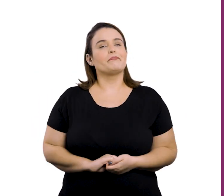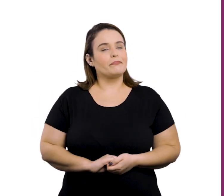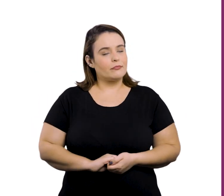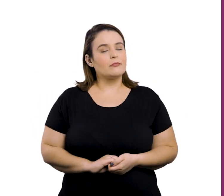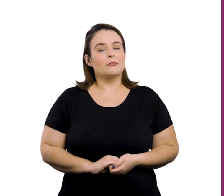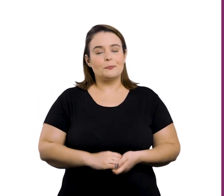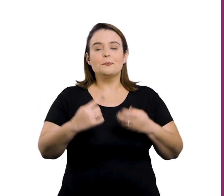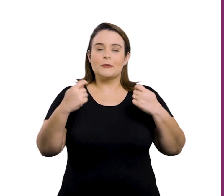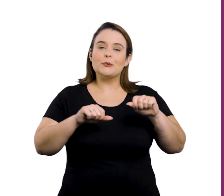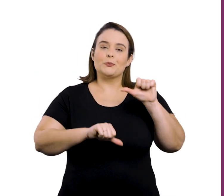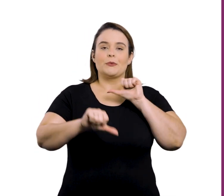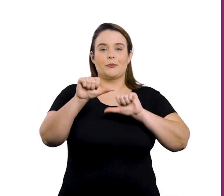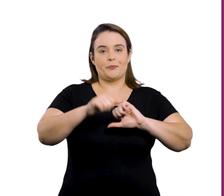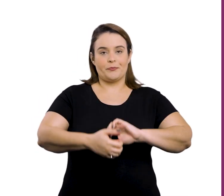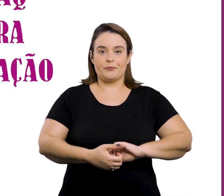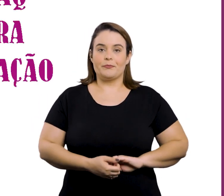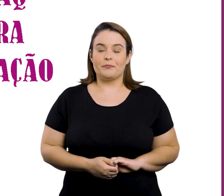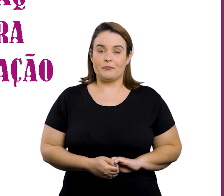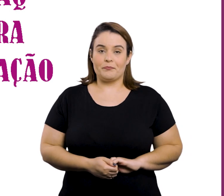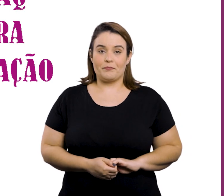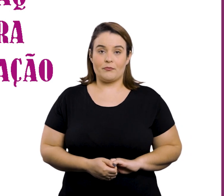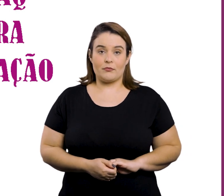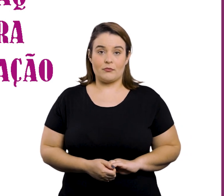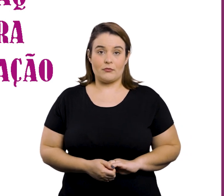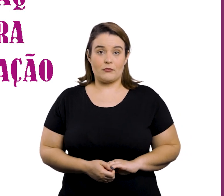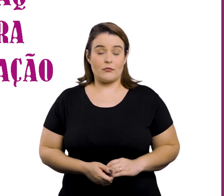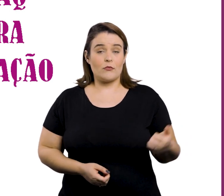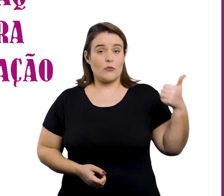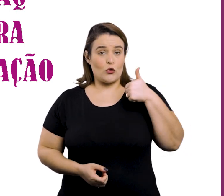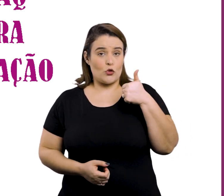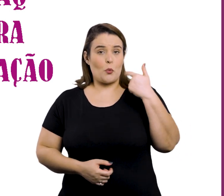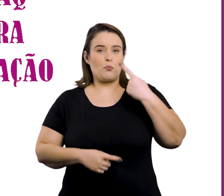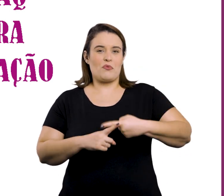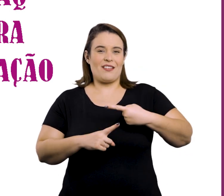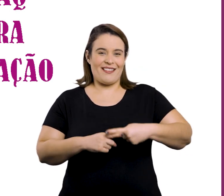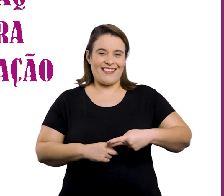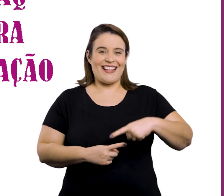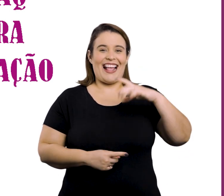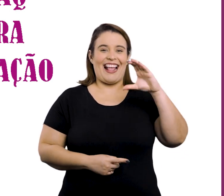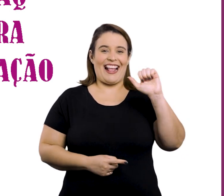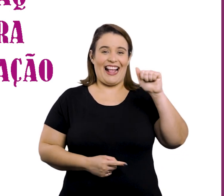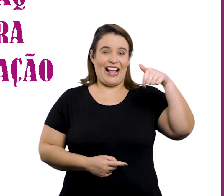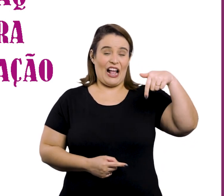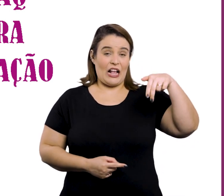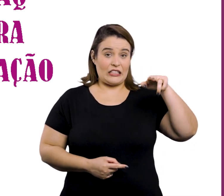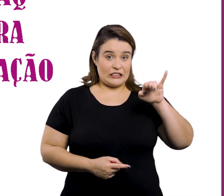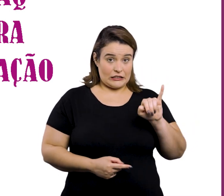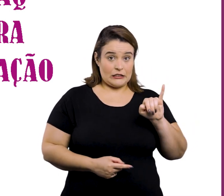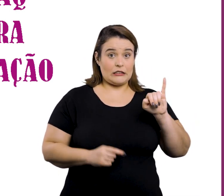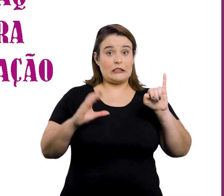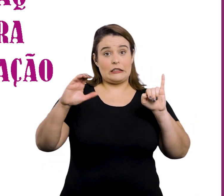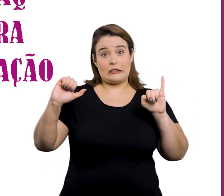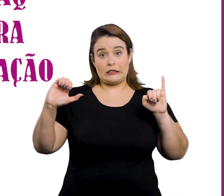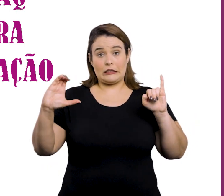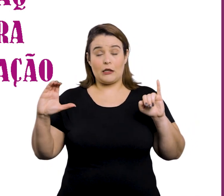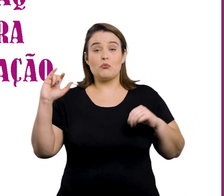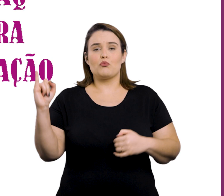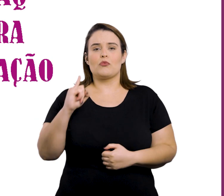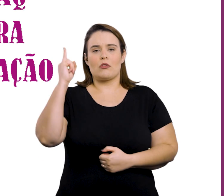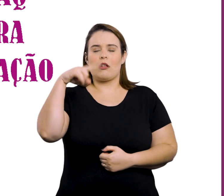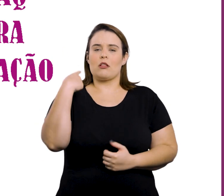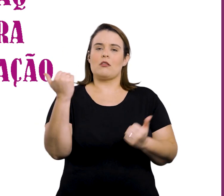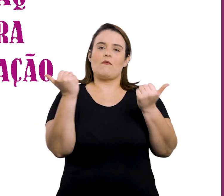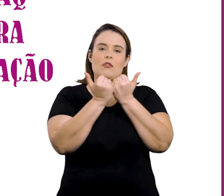qualidade. Isso precisa mudar. 1. Por que o CAQI e o CAC são importantes para defendermos